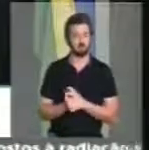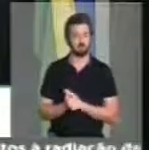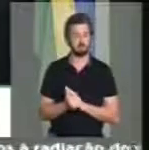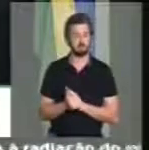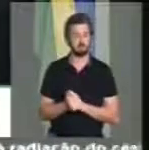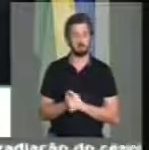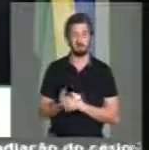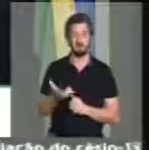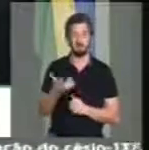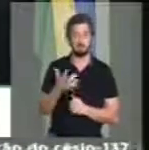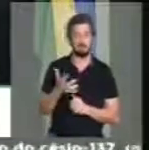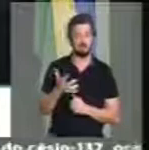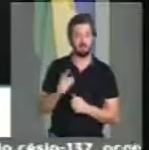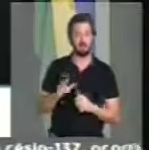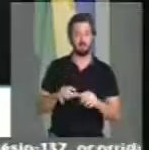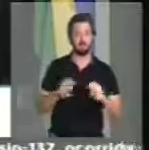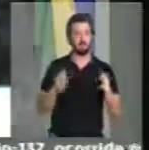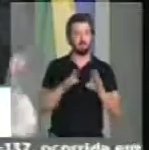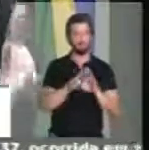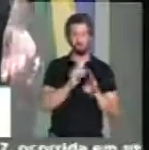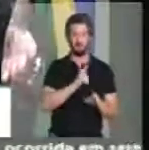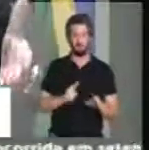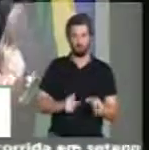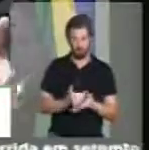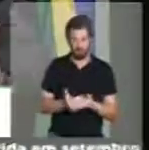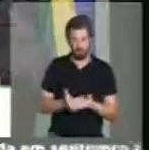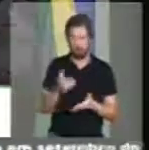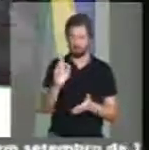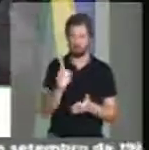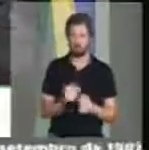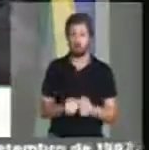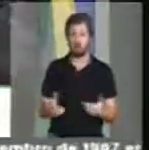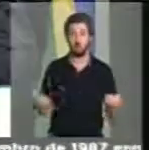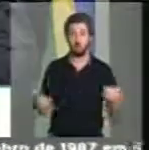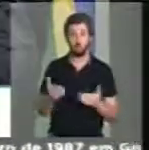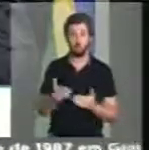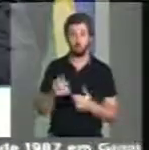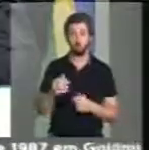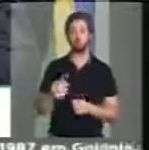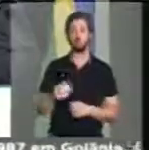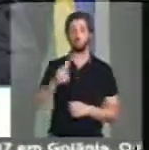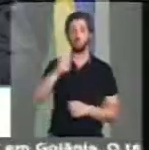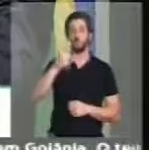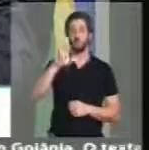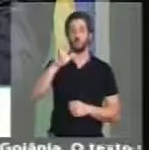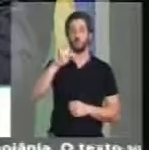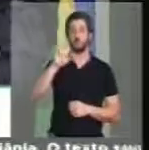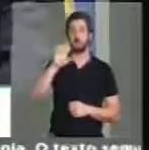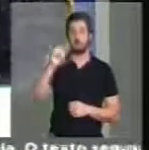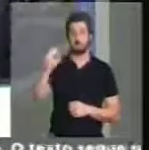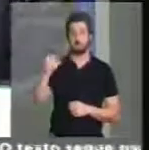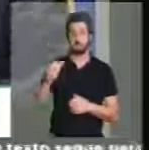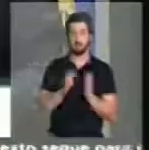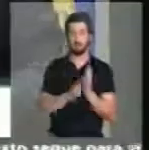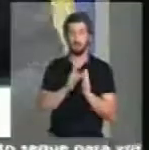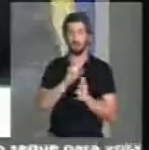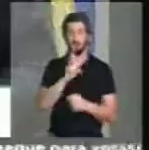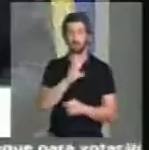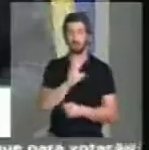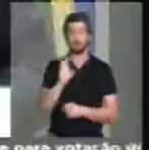não queremos desmontar governo. Hoje, Ulisses faria 100 anos. E eu me